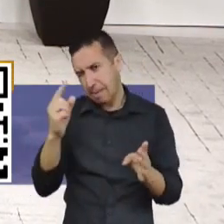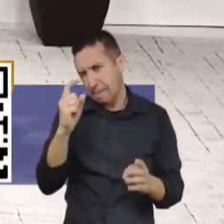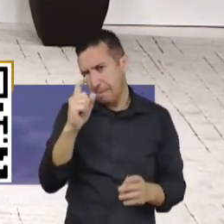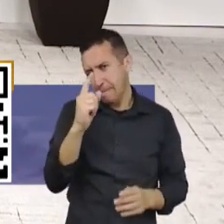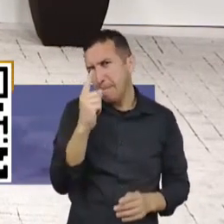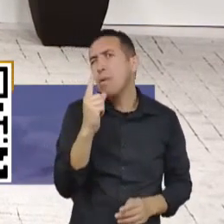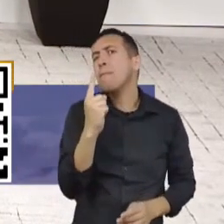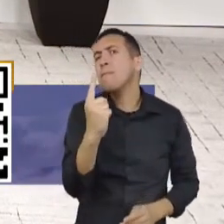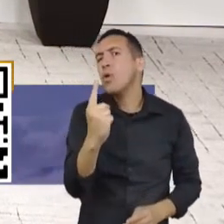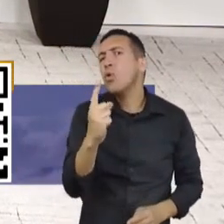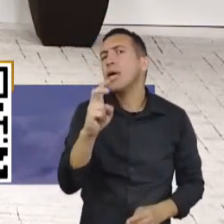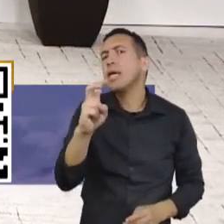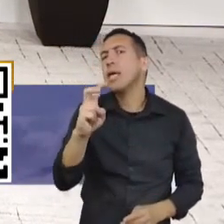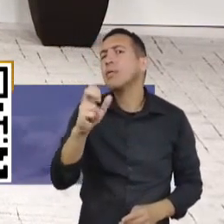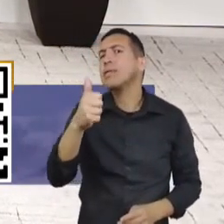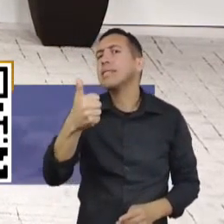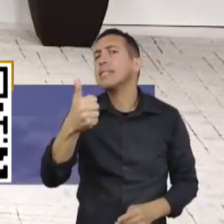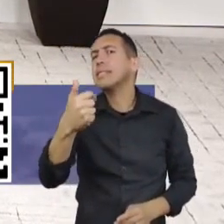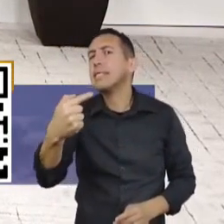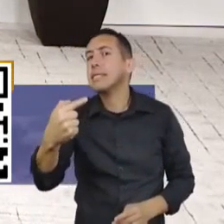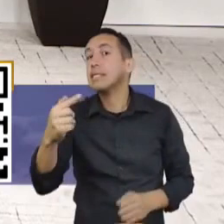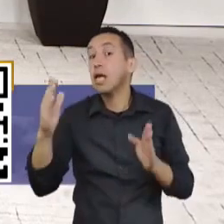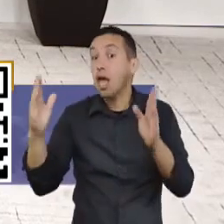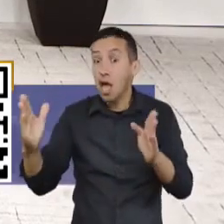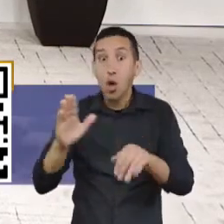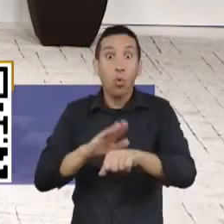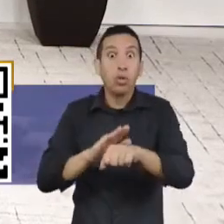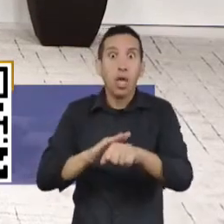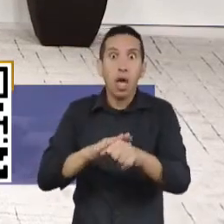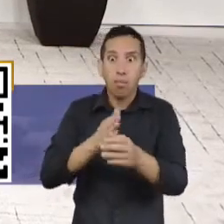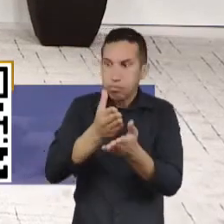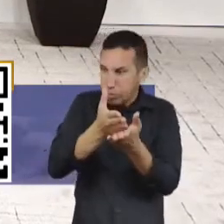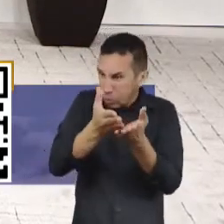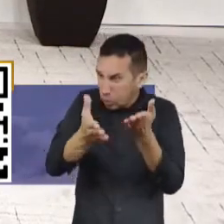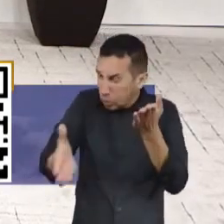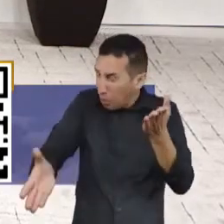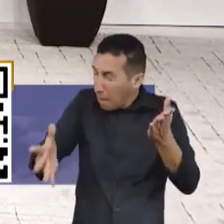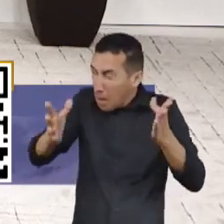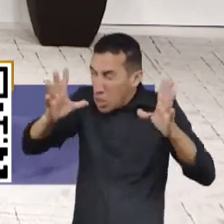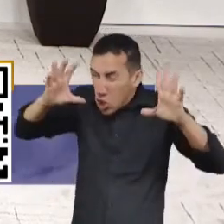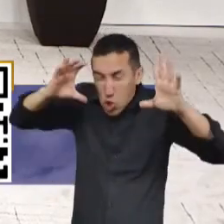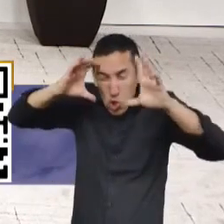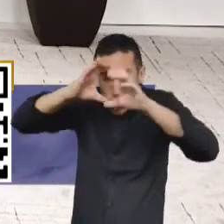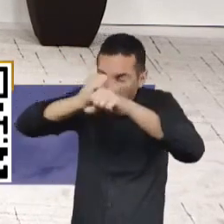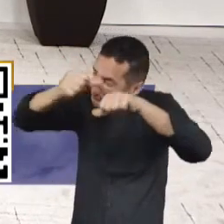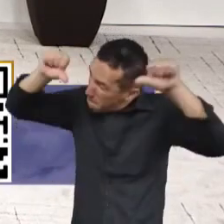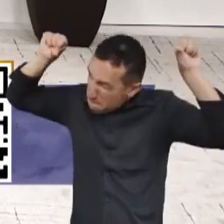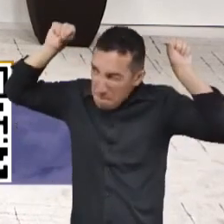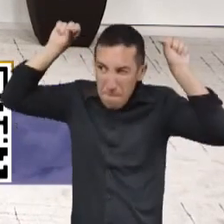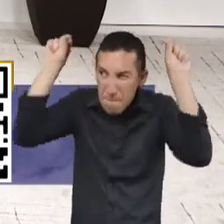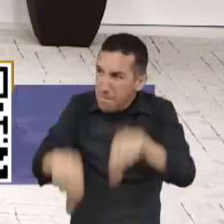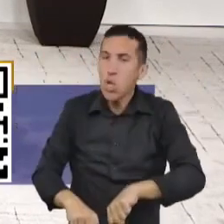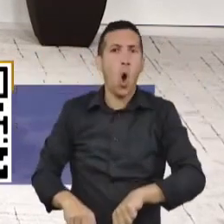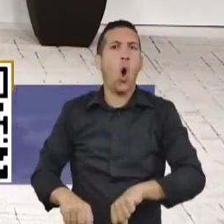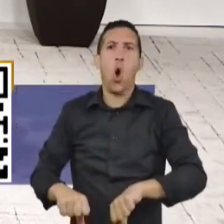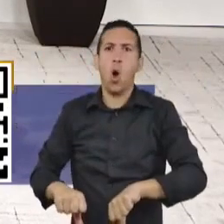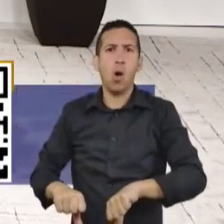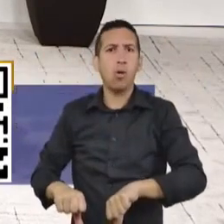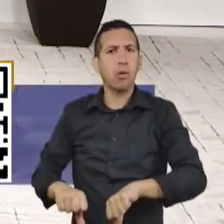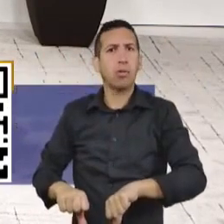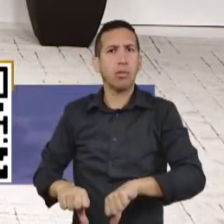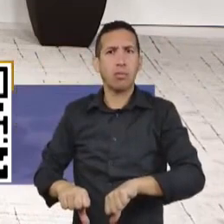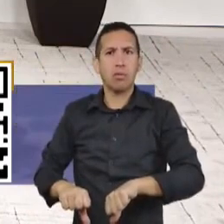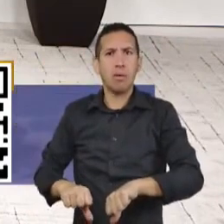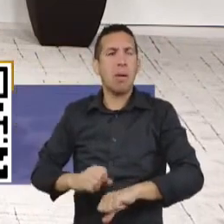a1517 esse período foi o período da apostasia total na escuridão espiritual das Trevas Morais e